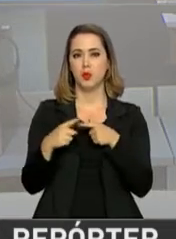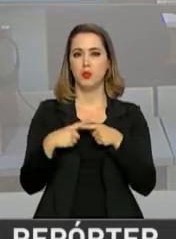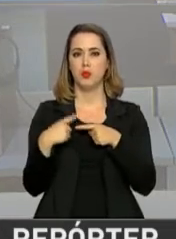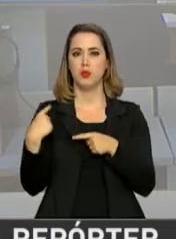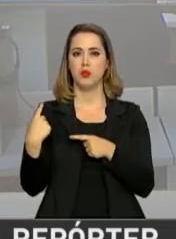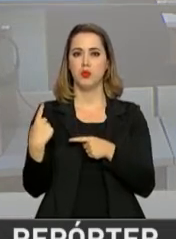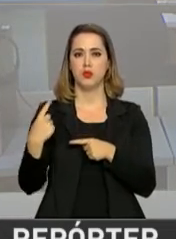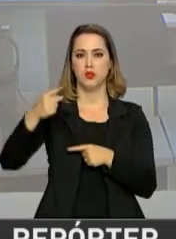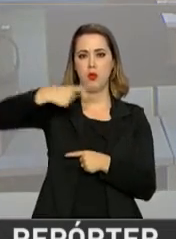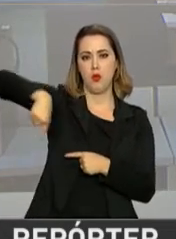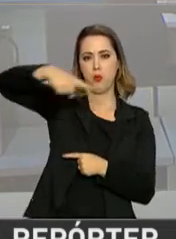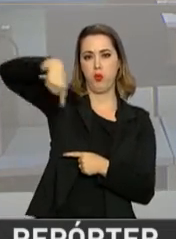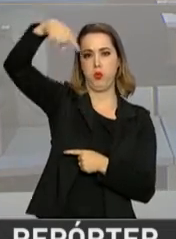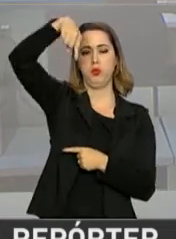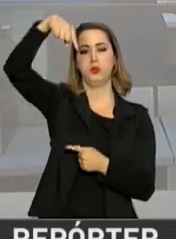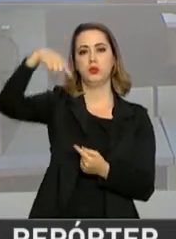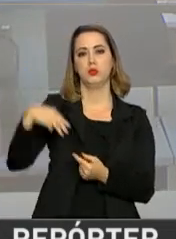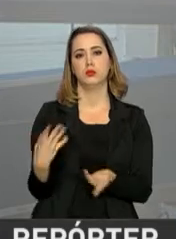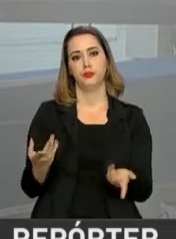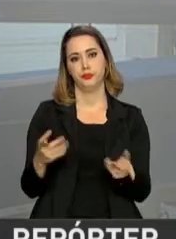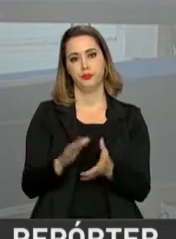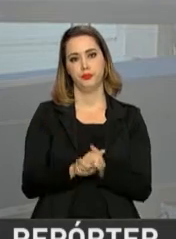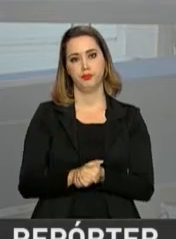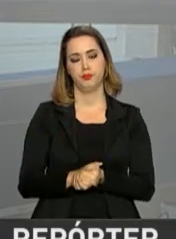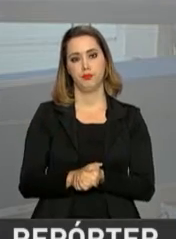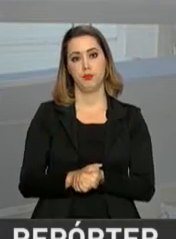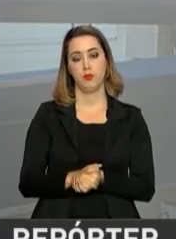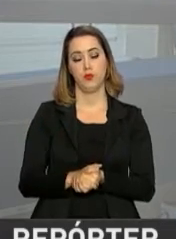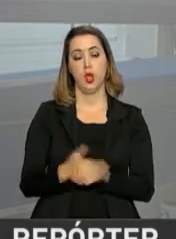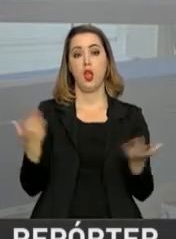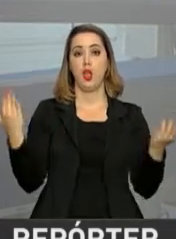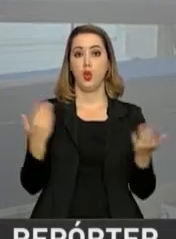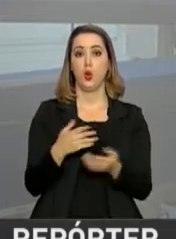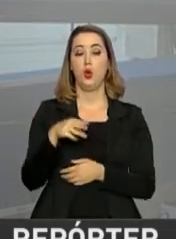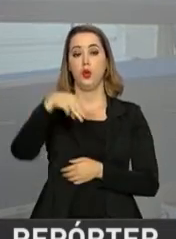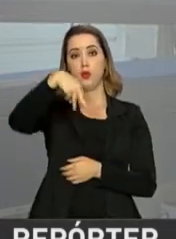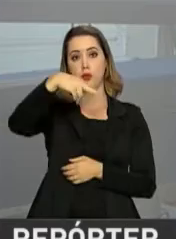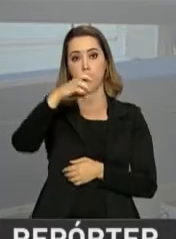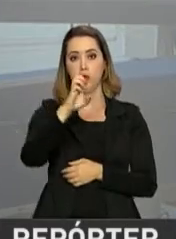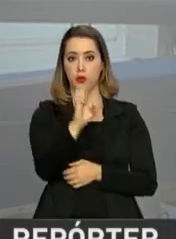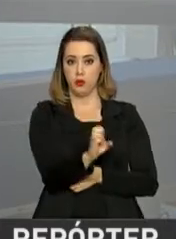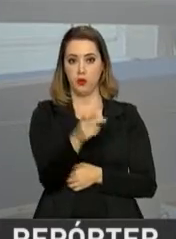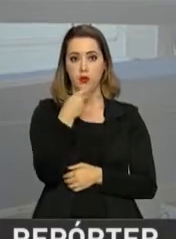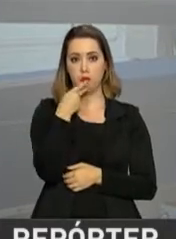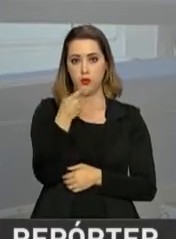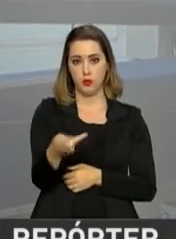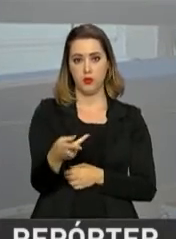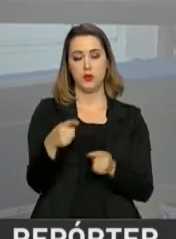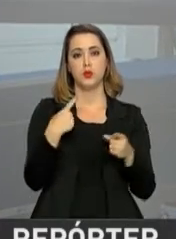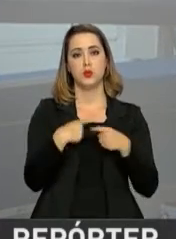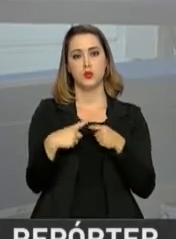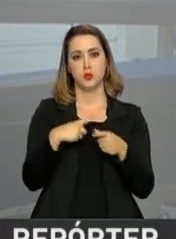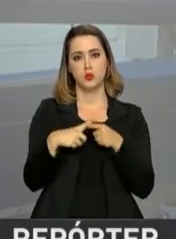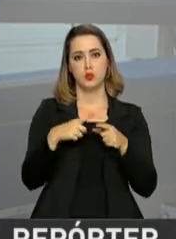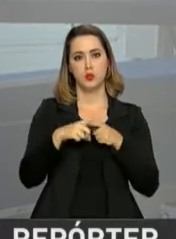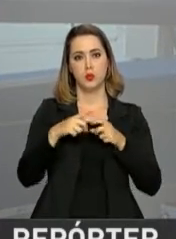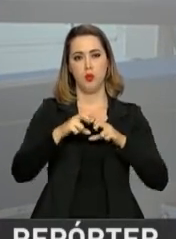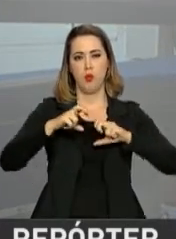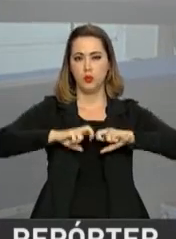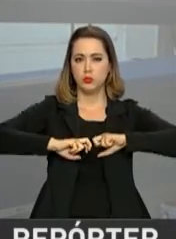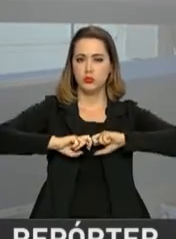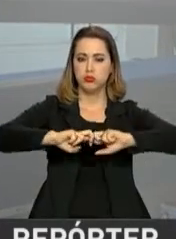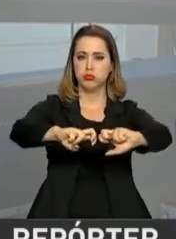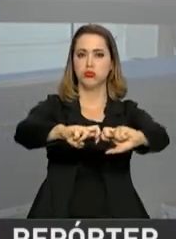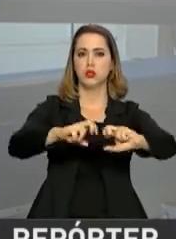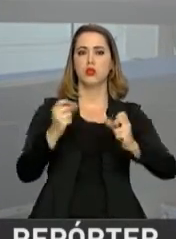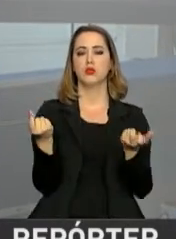do fórum do furacão mel o itamaraty divulgou nota sobre o acidente ferroviário que aconteceu na madrugada desta segunda feira